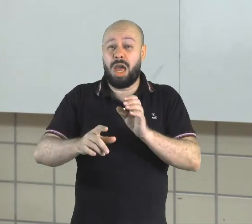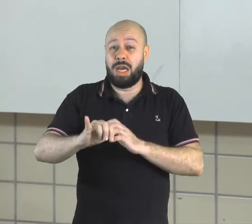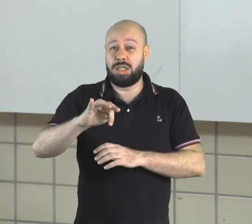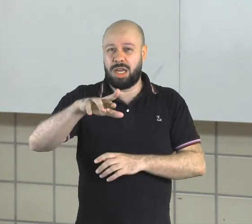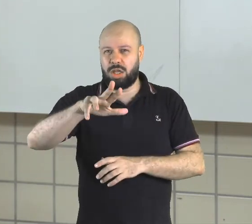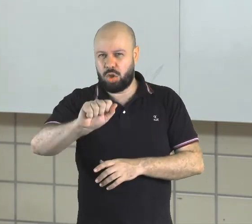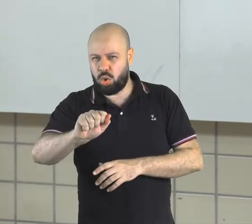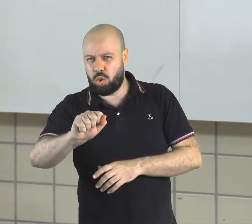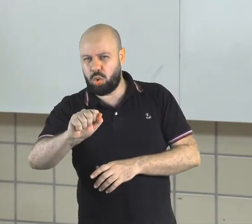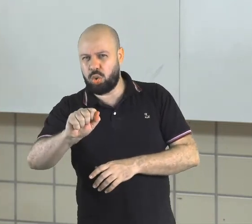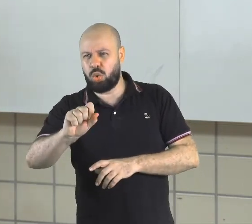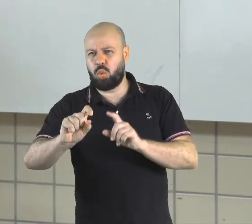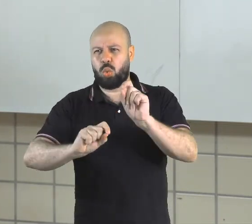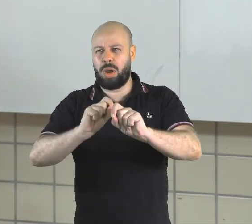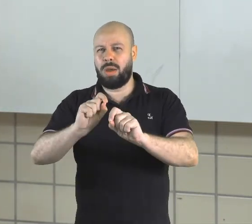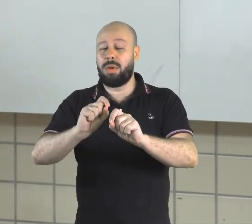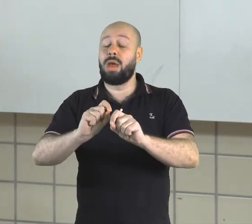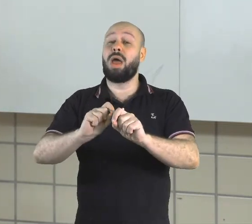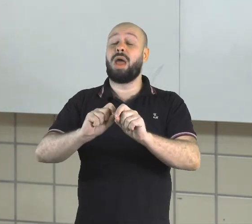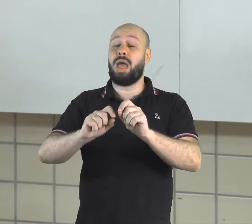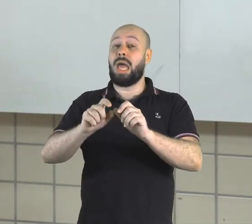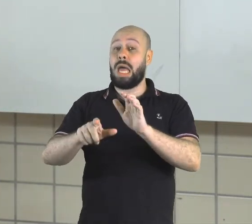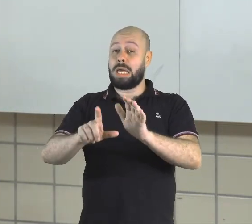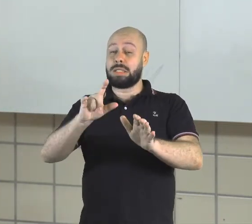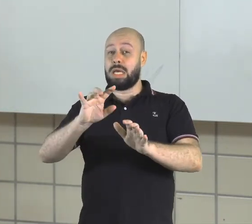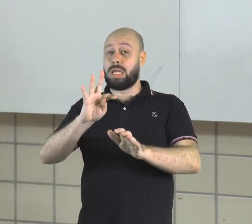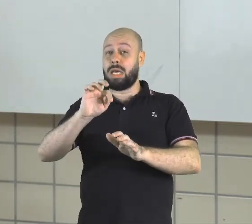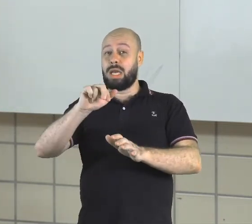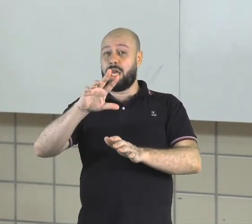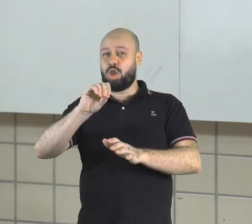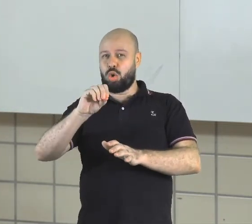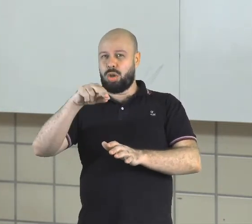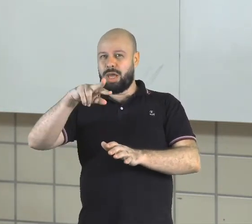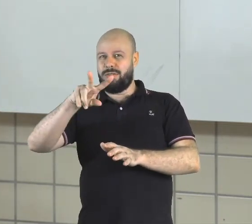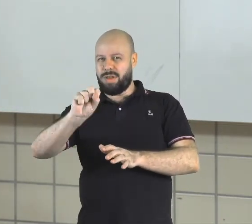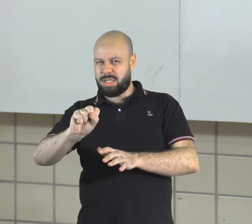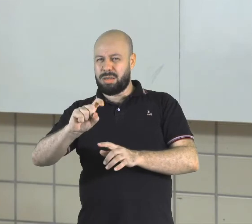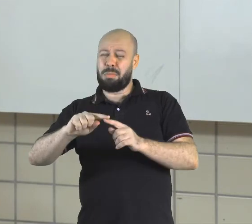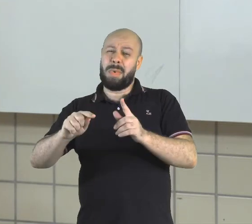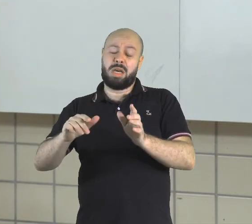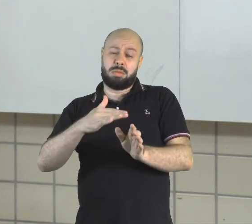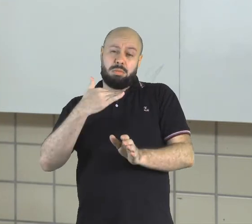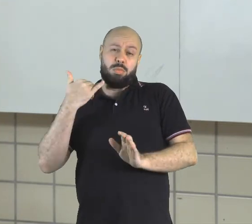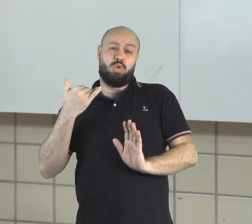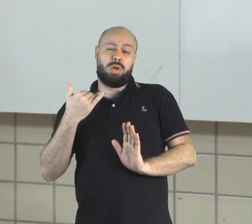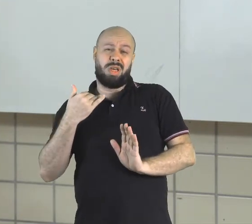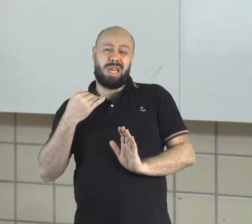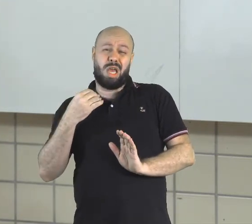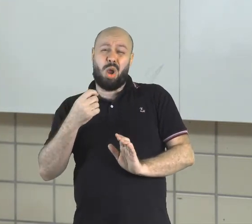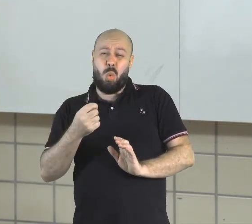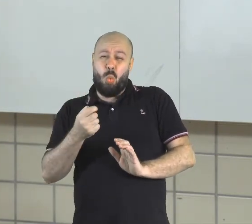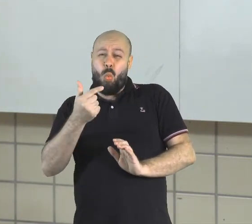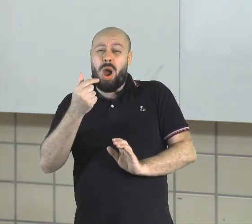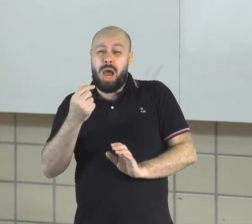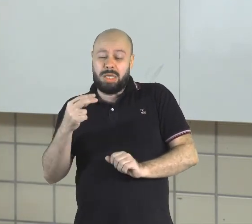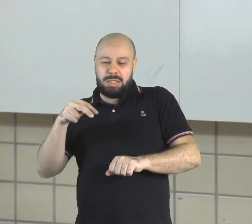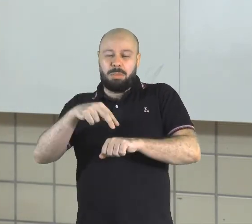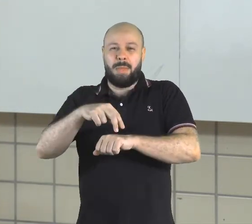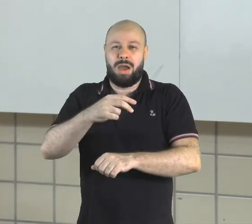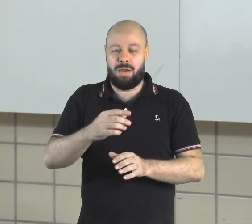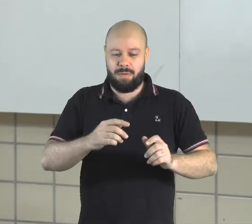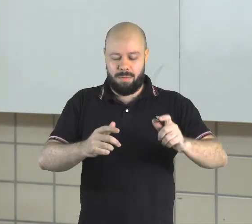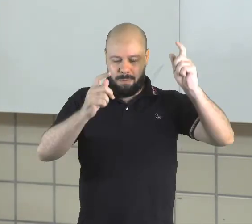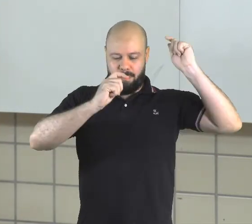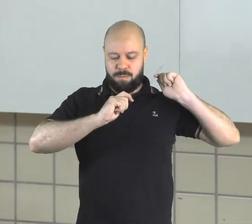eleito indiretamente foi Tancredo Neves. Mas ele faleceu dias antes de tomar posse, e aí